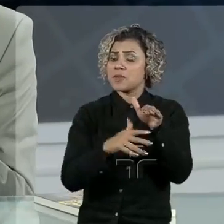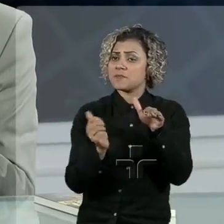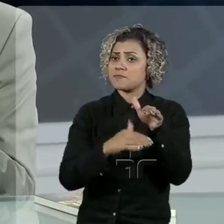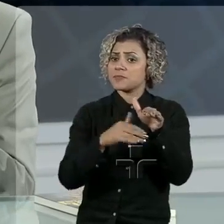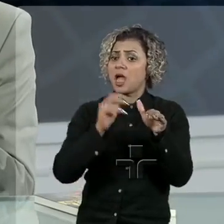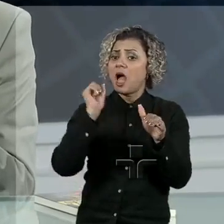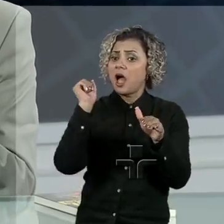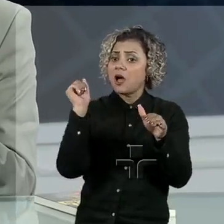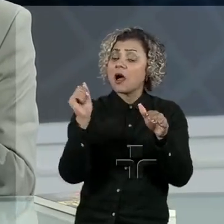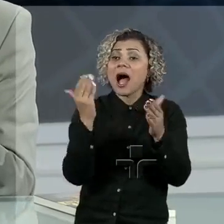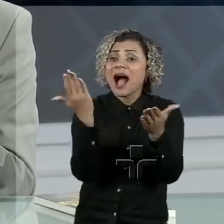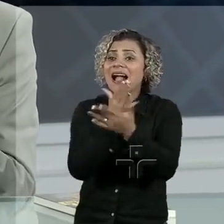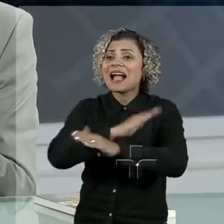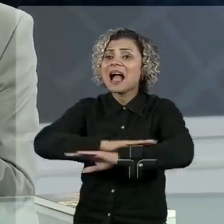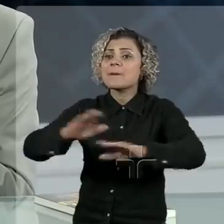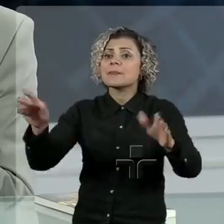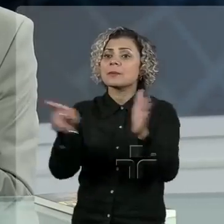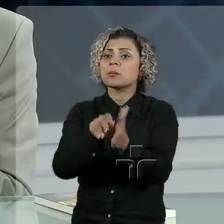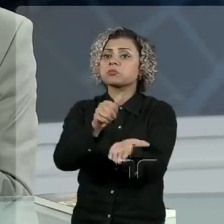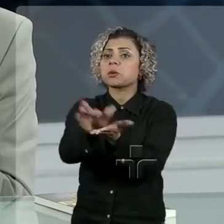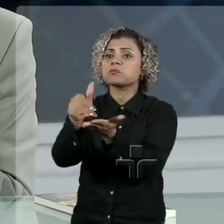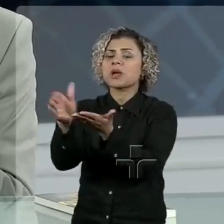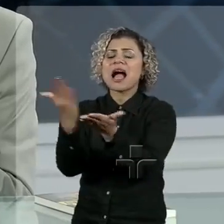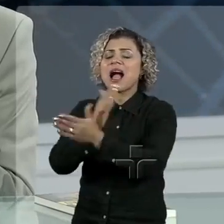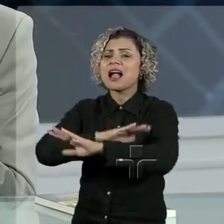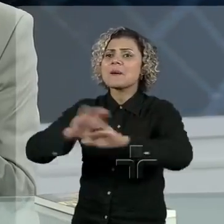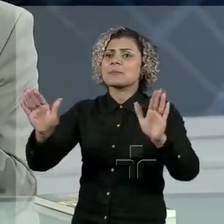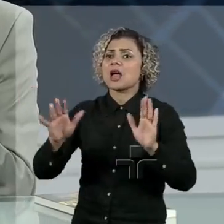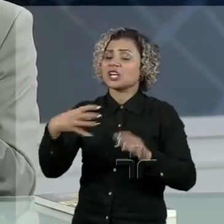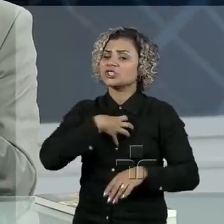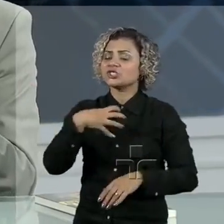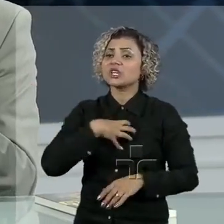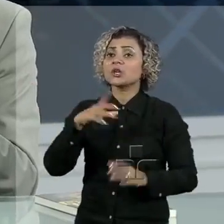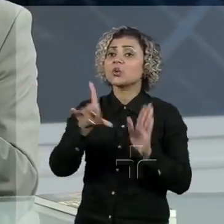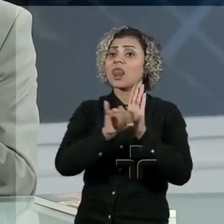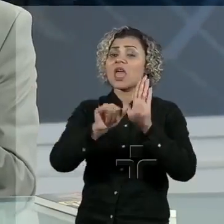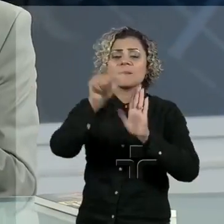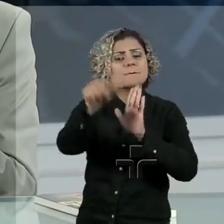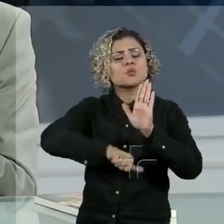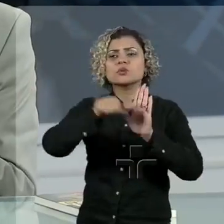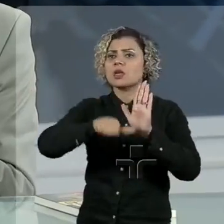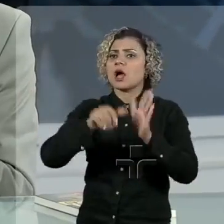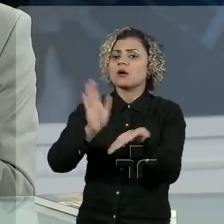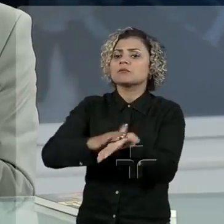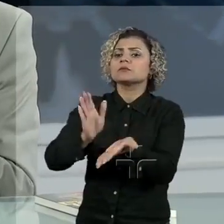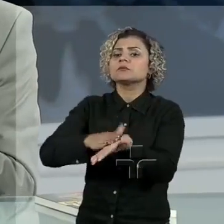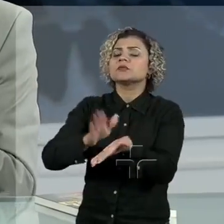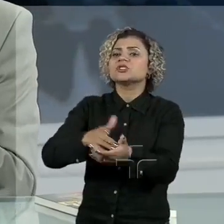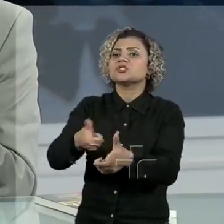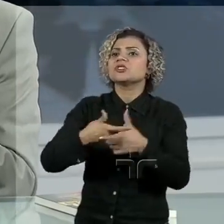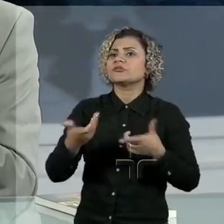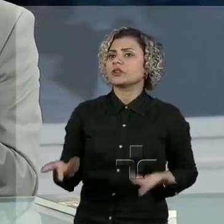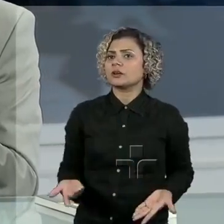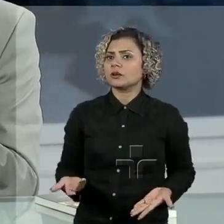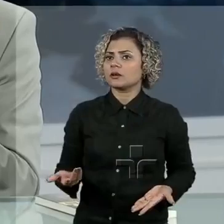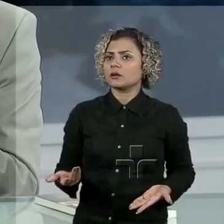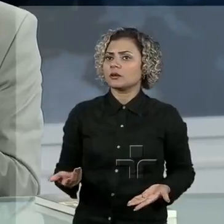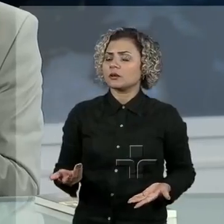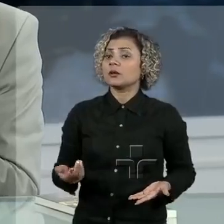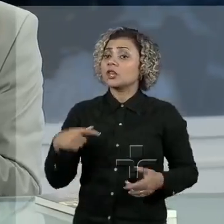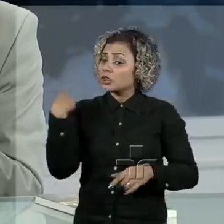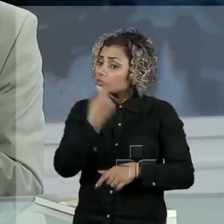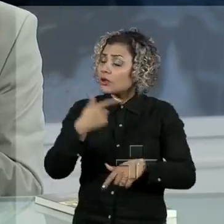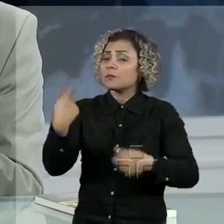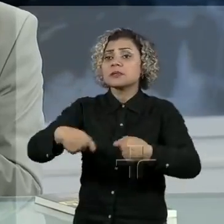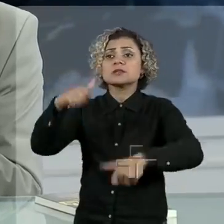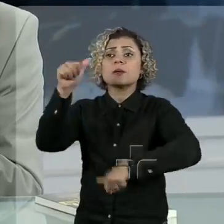as desonerações, que cobre os devedores. Vamos mudar a lei de cobrança da dívida ativa. Nós queremos